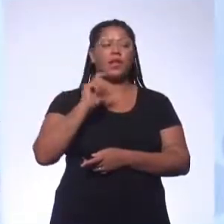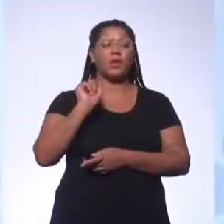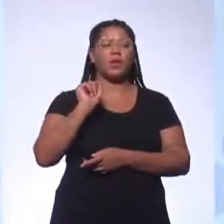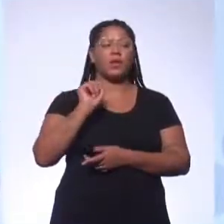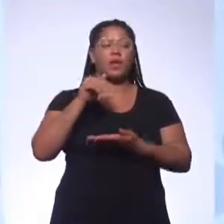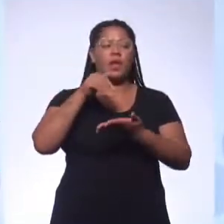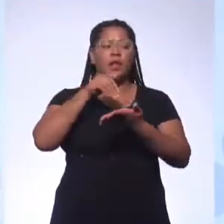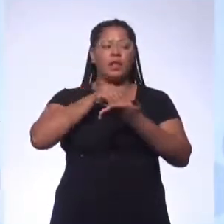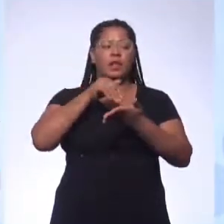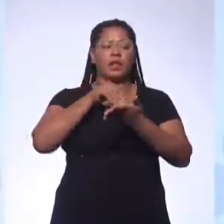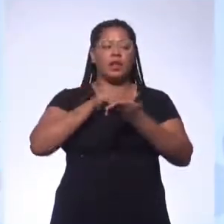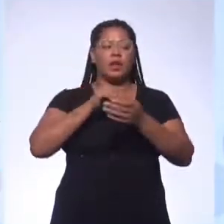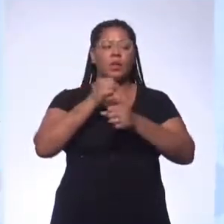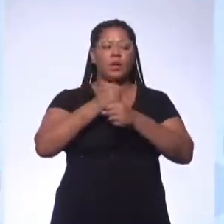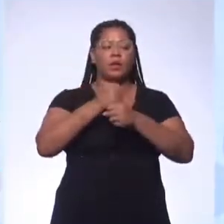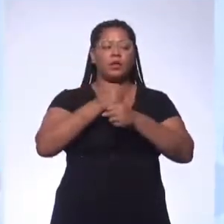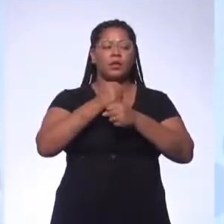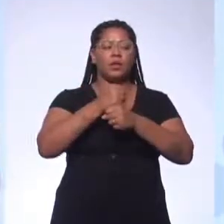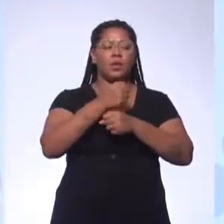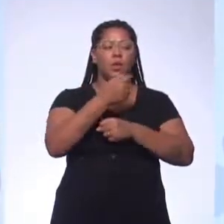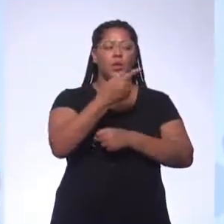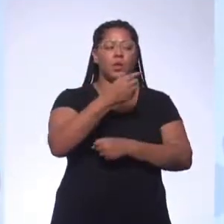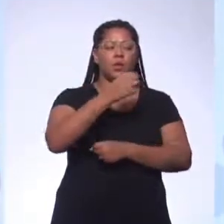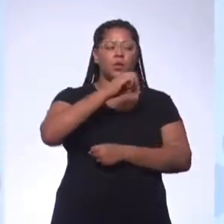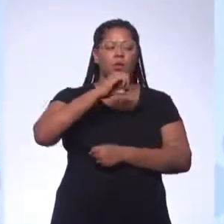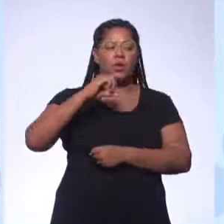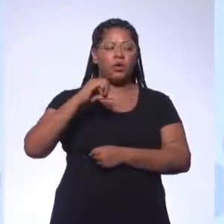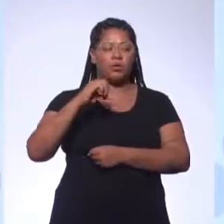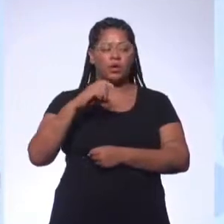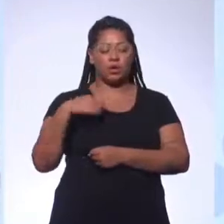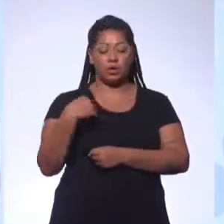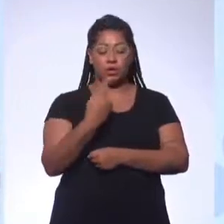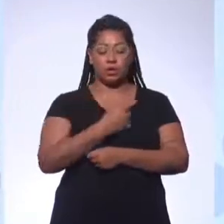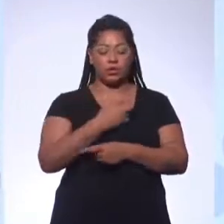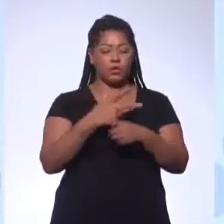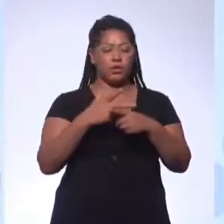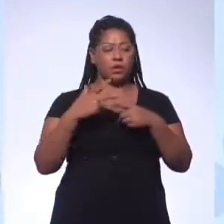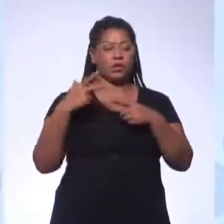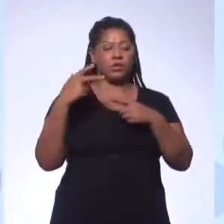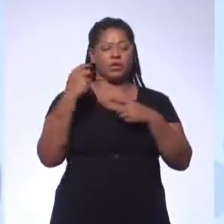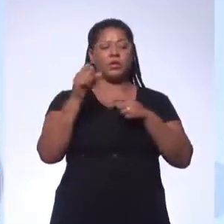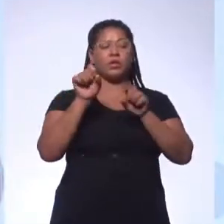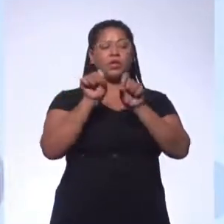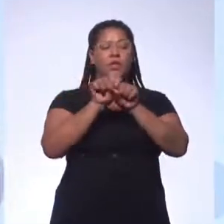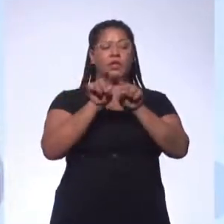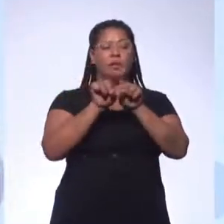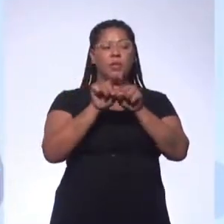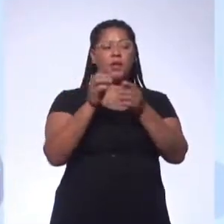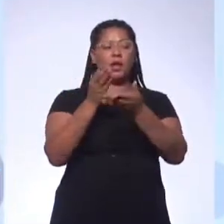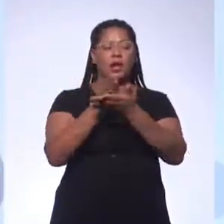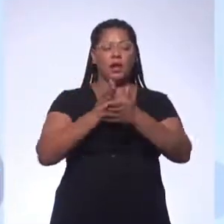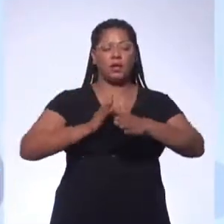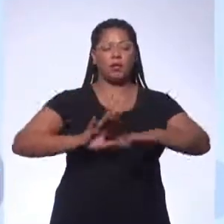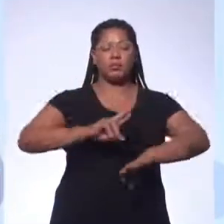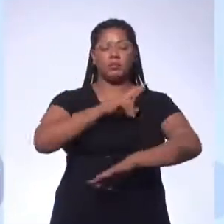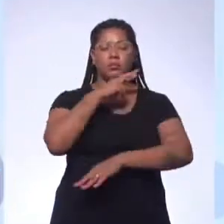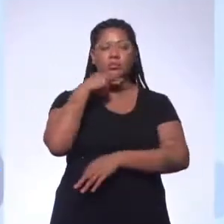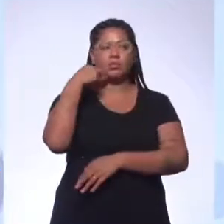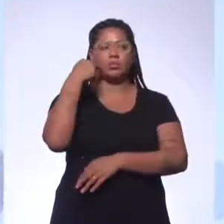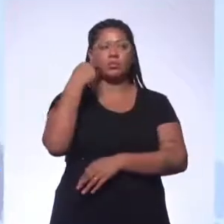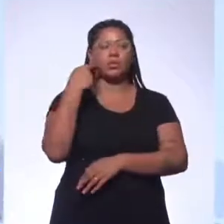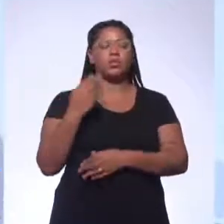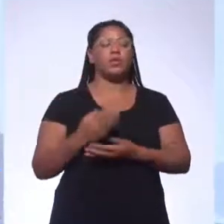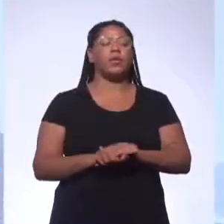década de 90, nós temos essa vitória do capitalismo e o fim da União Soviética, ok? Vamos